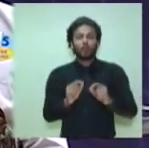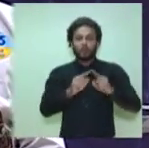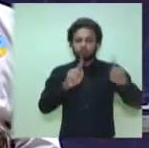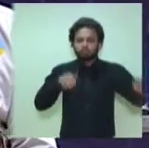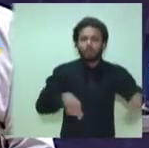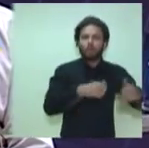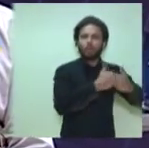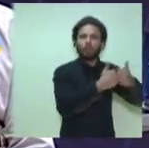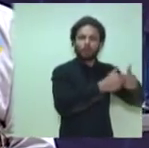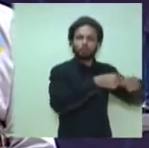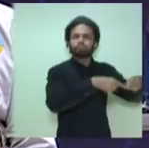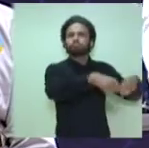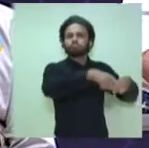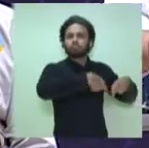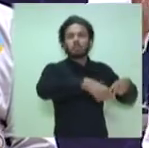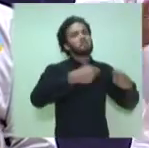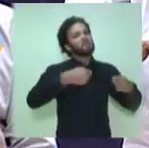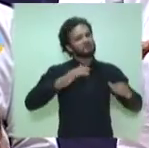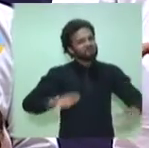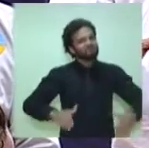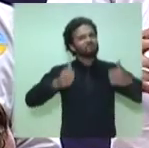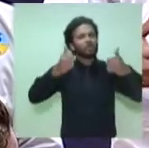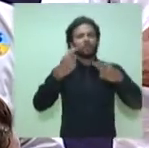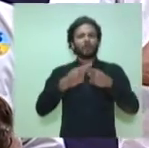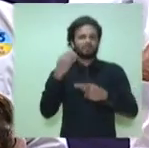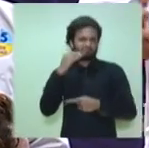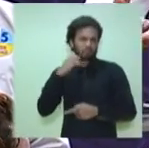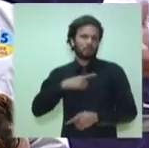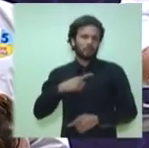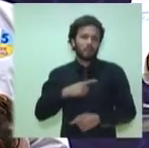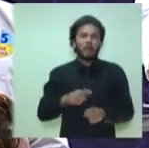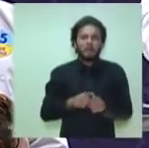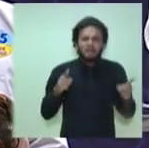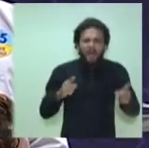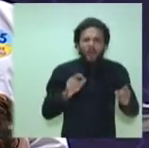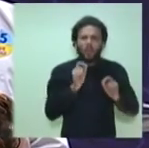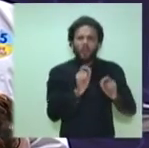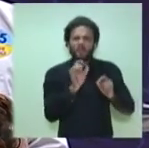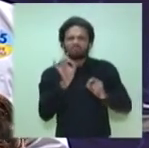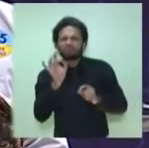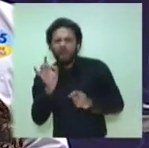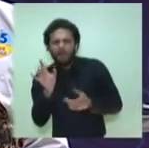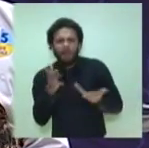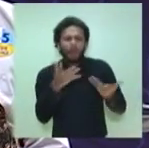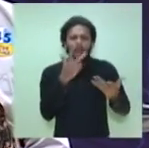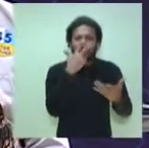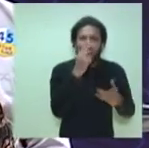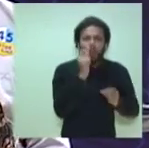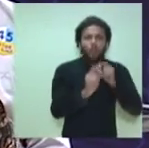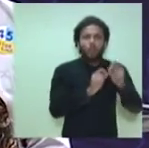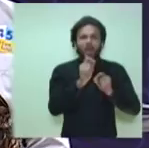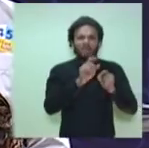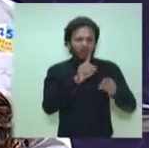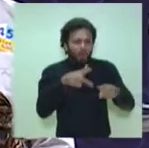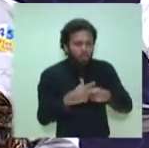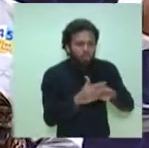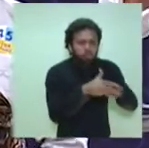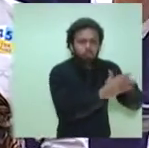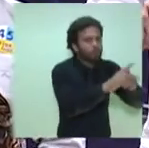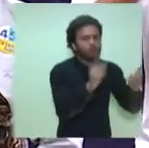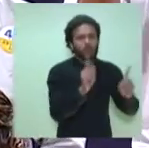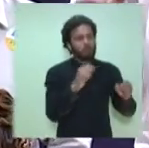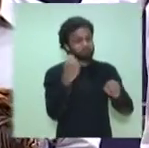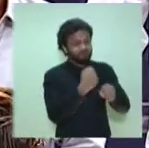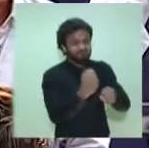transporte coletivo precisa melhorar e melhorar muito. E ele não vai melhorar com improviso, ele não vai melhorar com arranjos. Ele precisa de